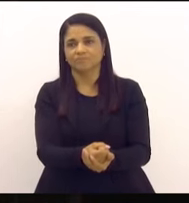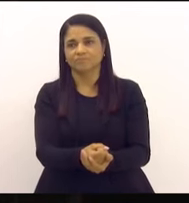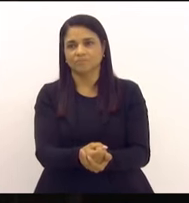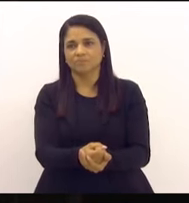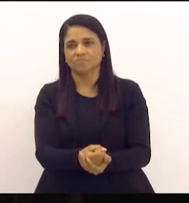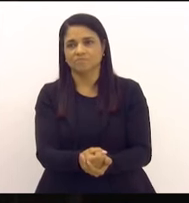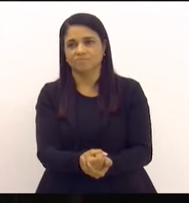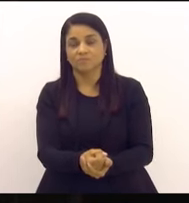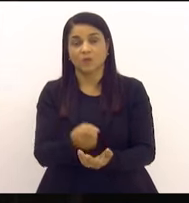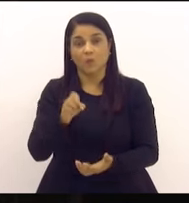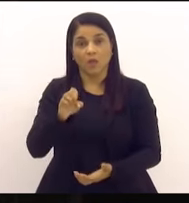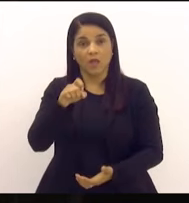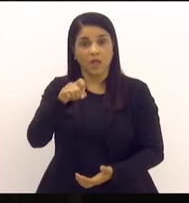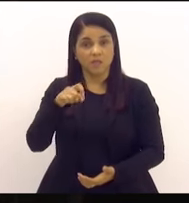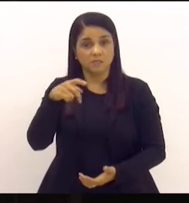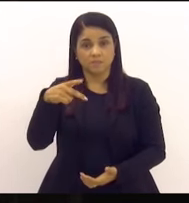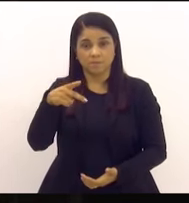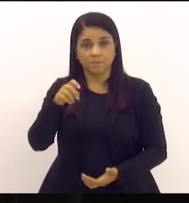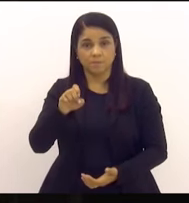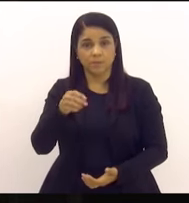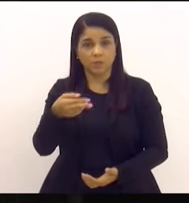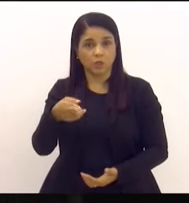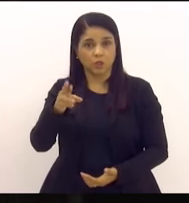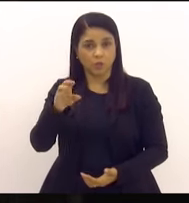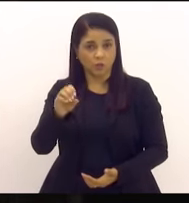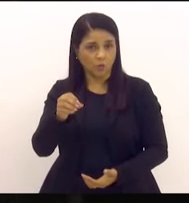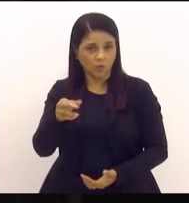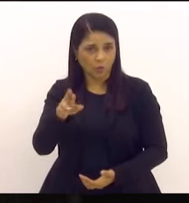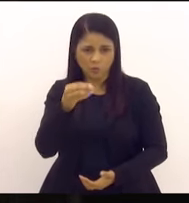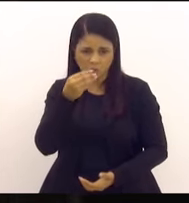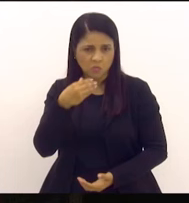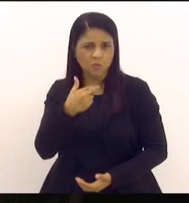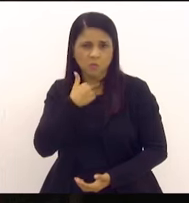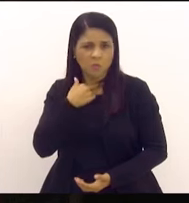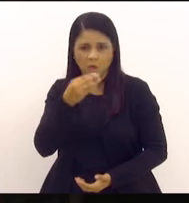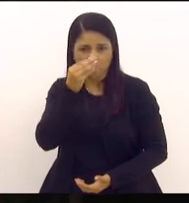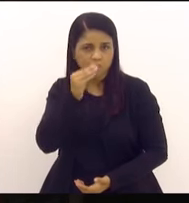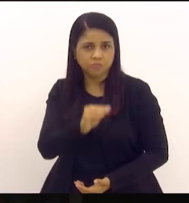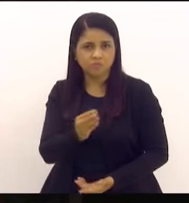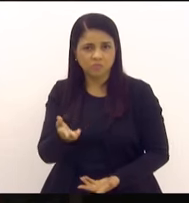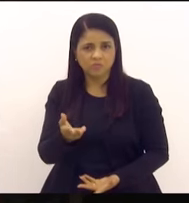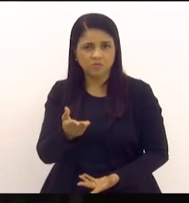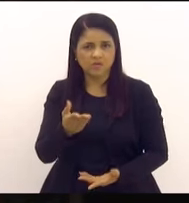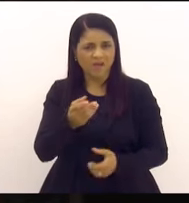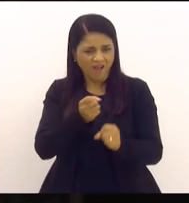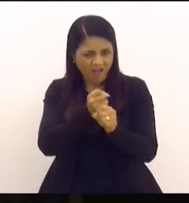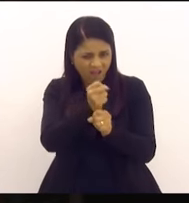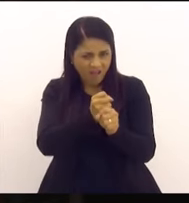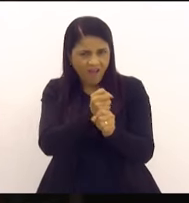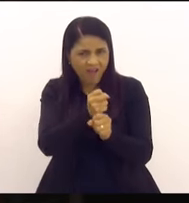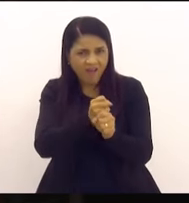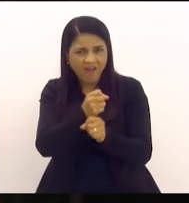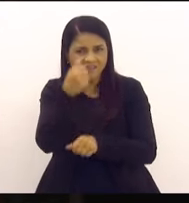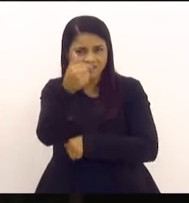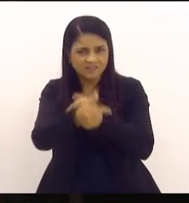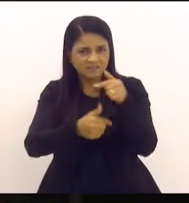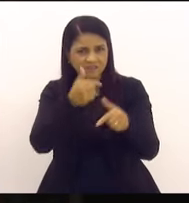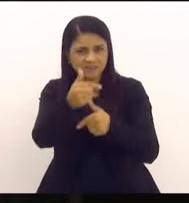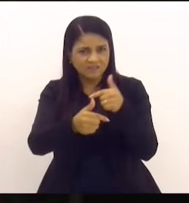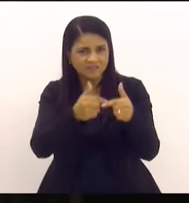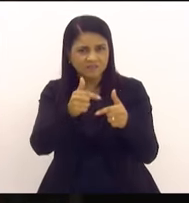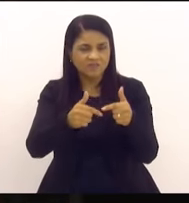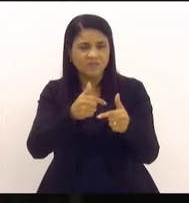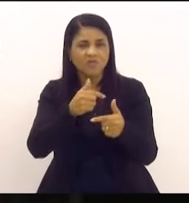O inspetor não pode ser menosprezado. O tempo que alguém passou como inspetor, como oficial de